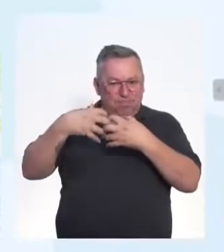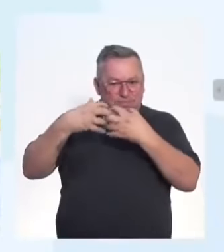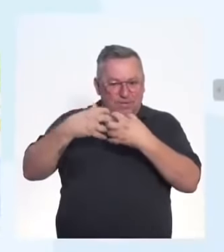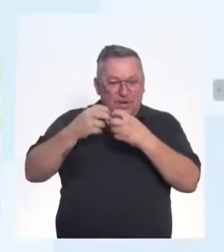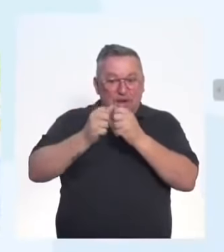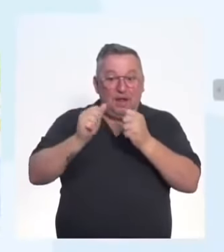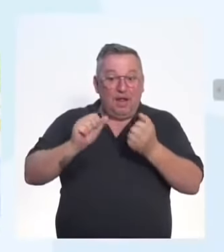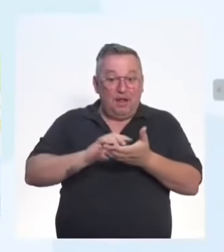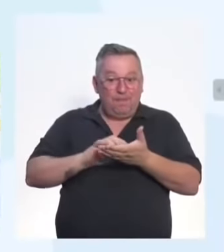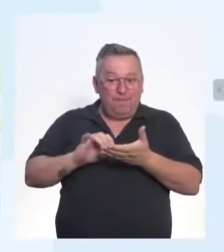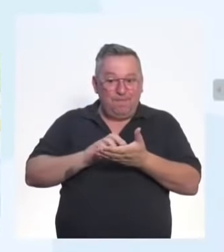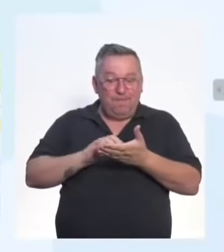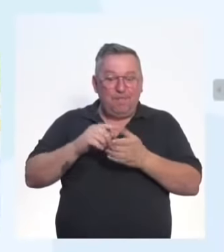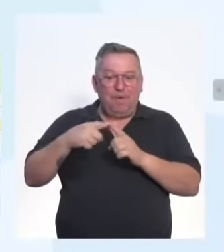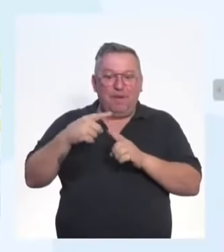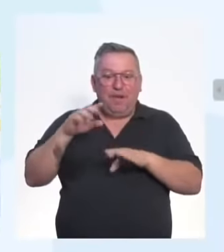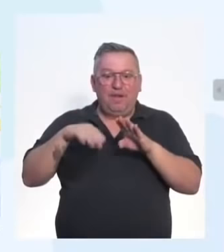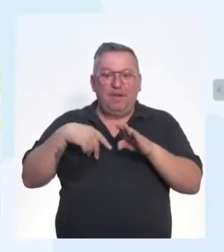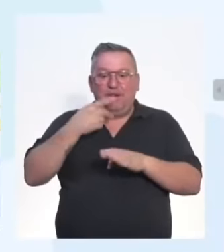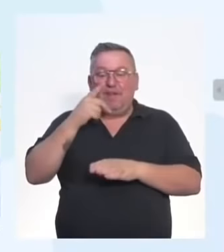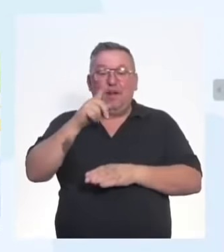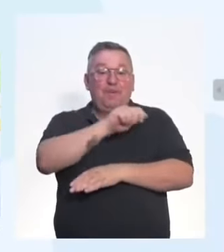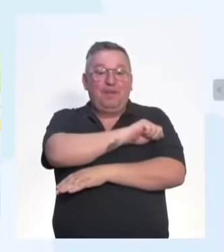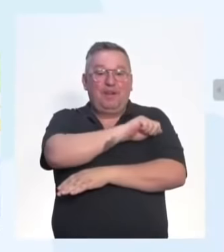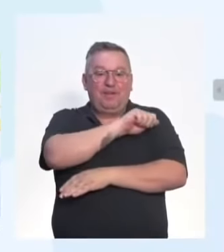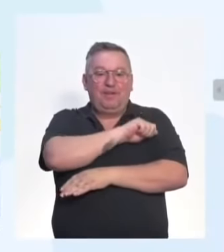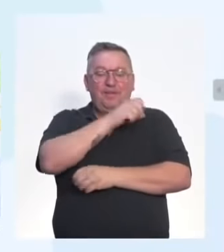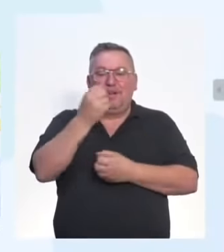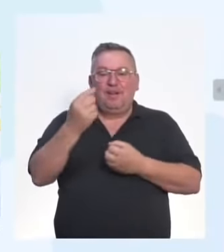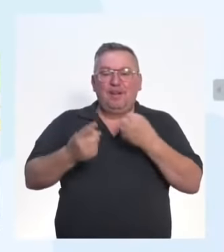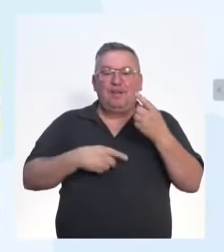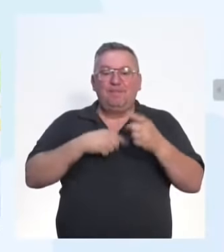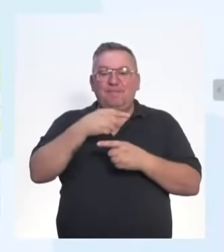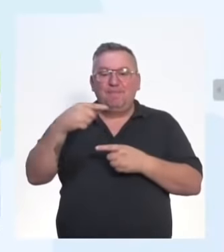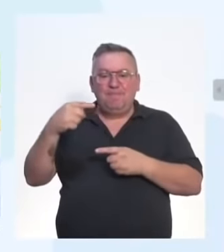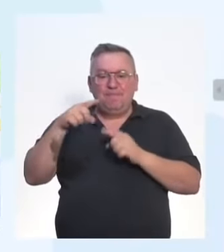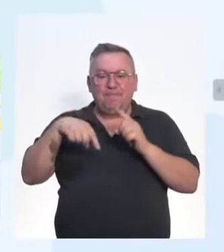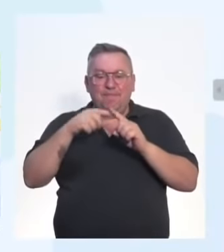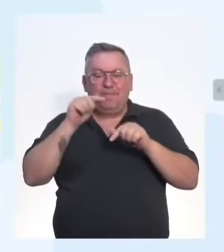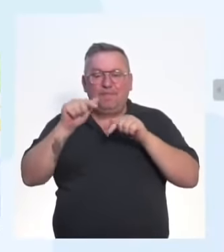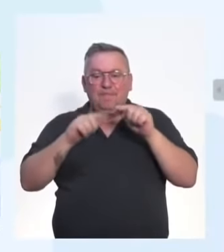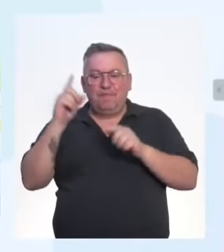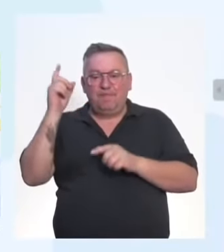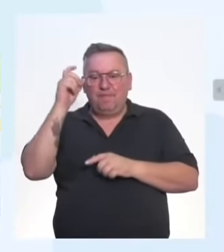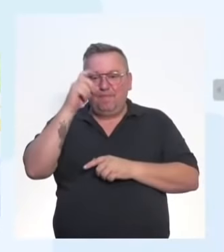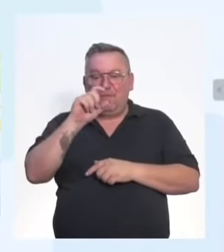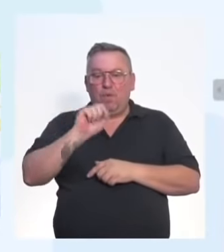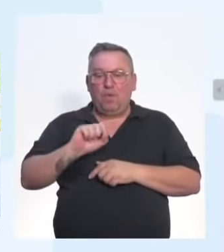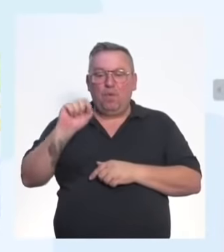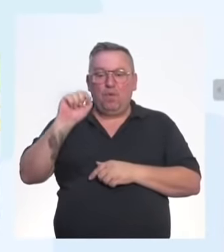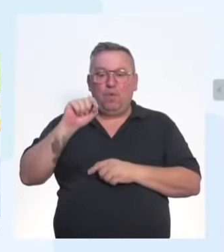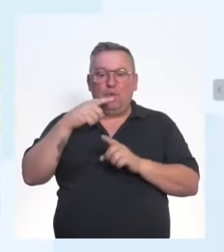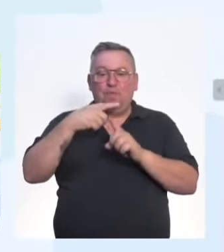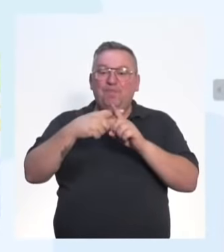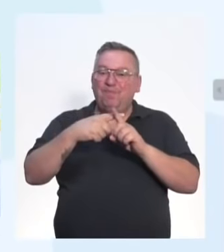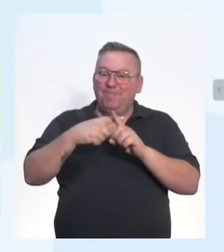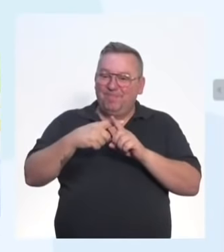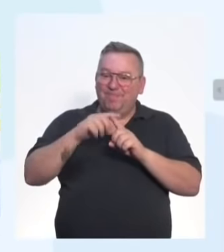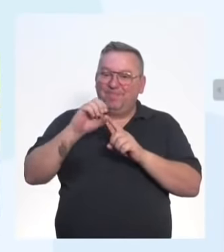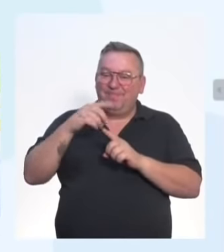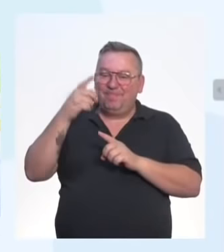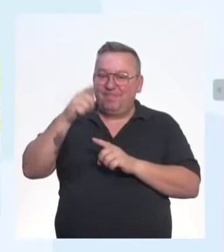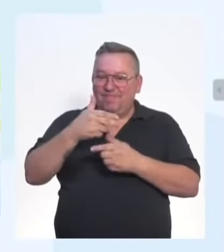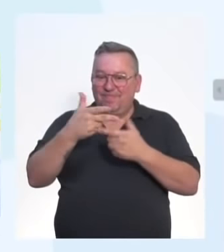a calculadora, porque às vezes eu sempre falava para os meus alunos, às vezes uma subtração ela é mais trabalhosa e mais difícil do que uma multiplicação ou